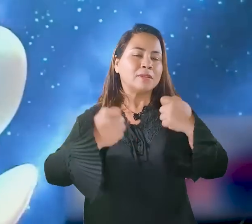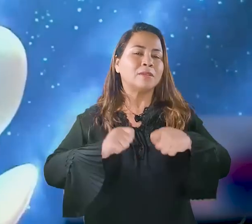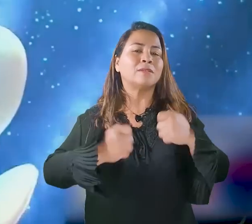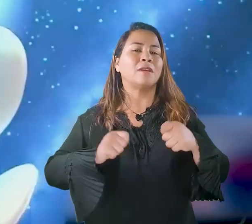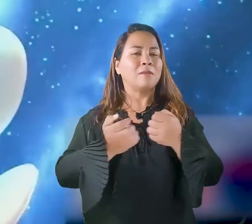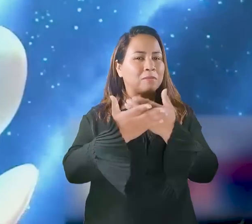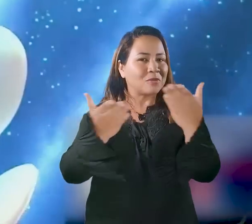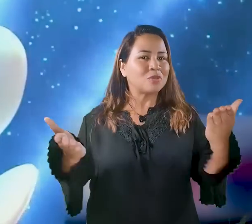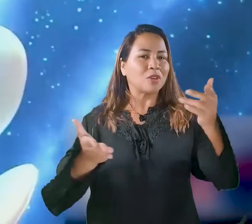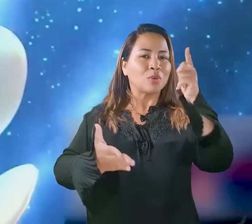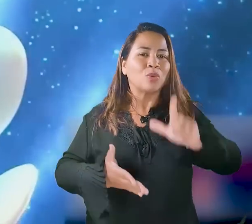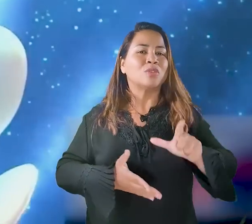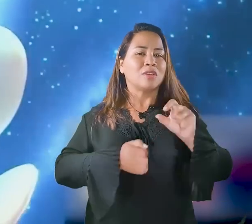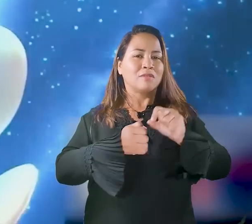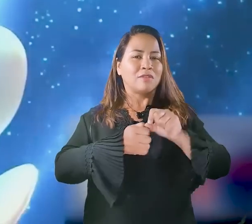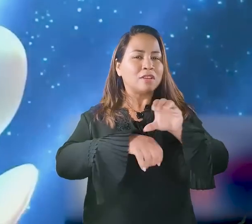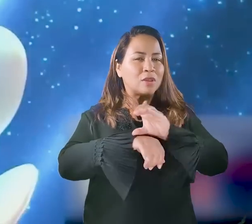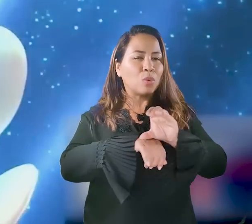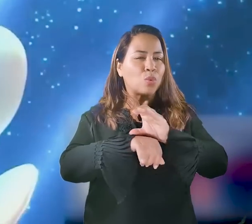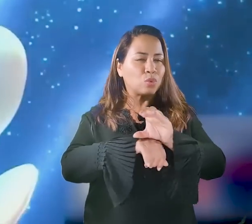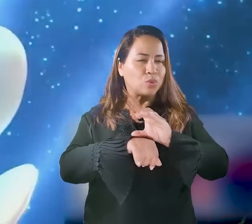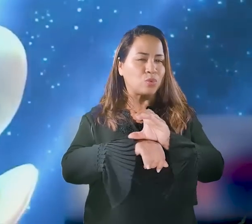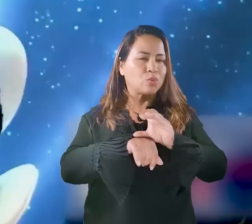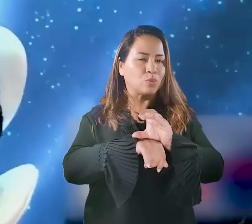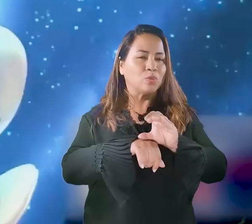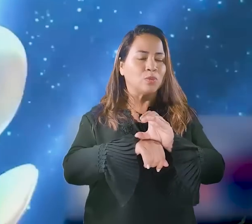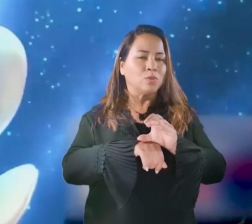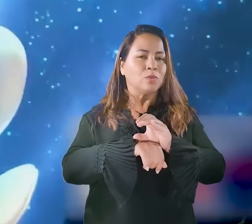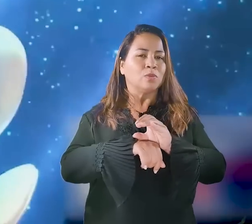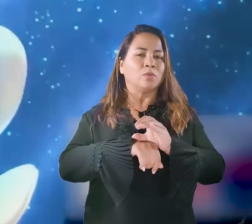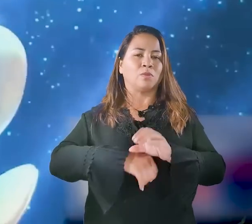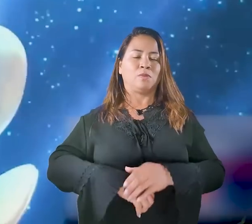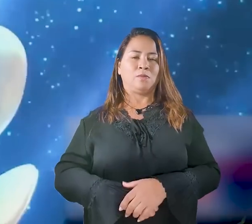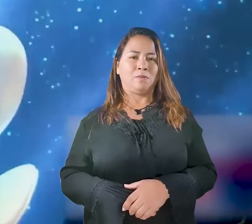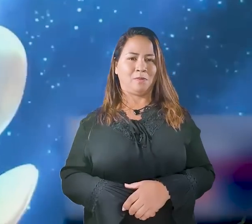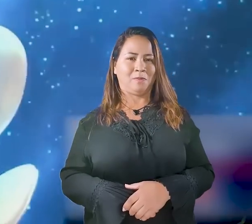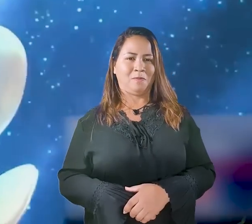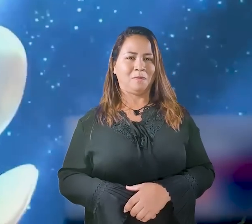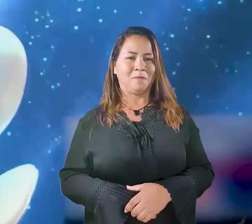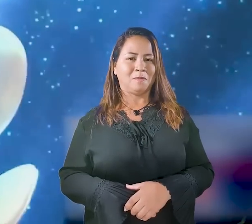com chave de ouro. Ok? Fechou.